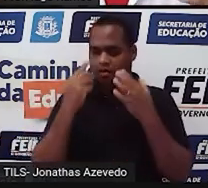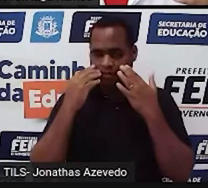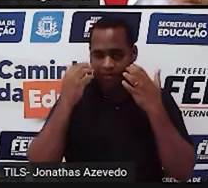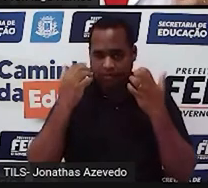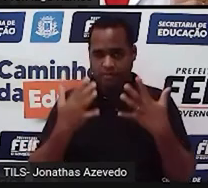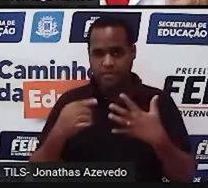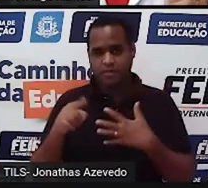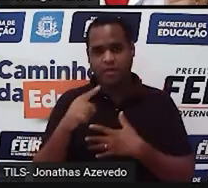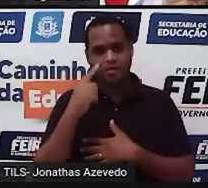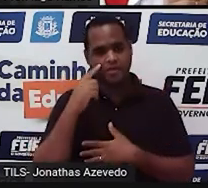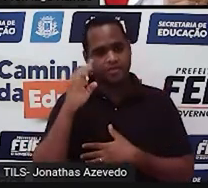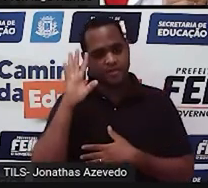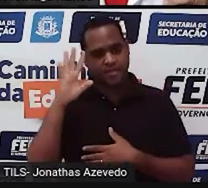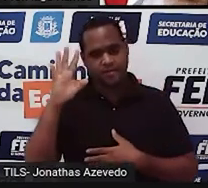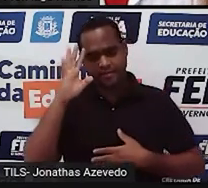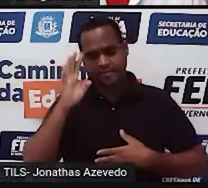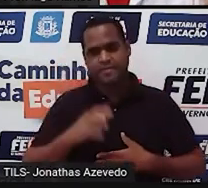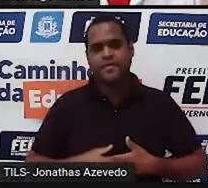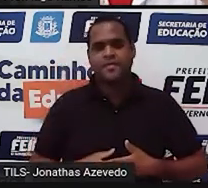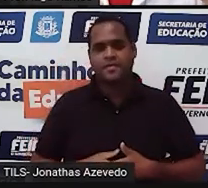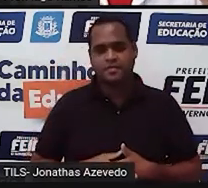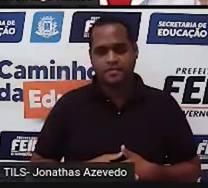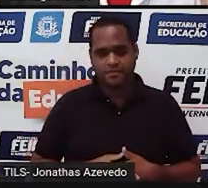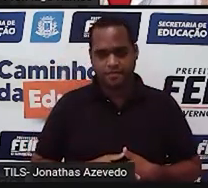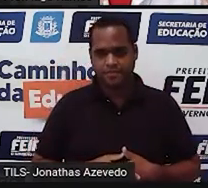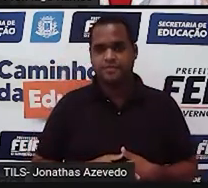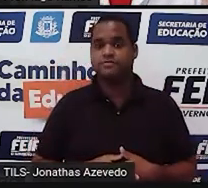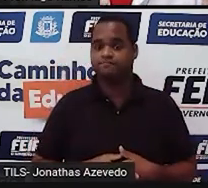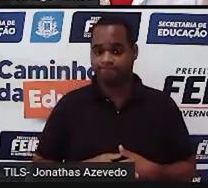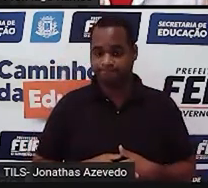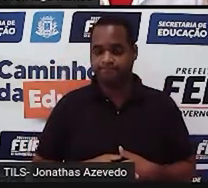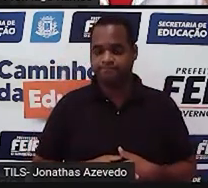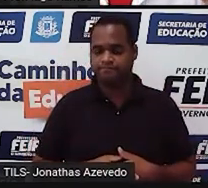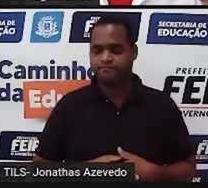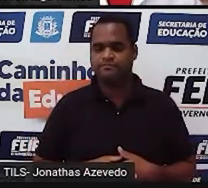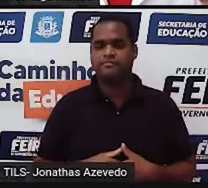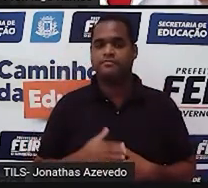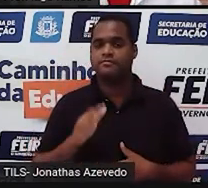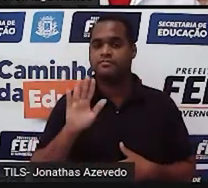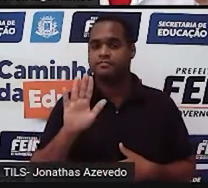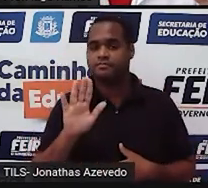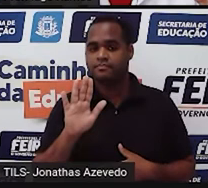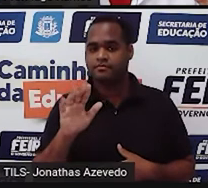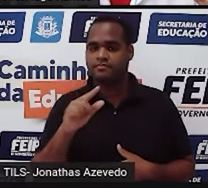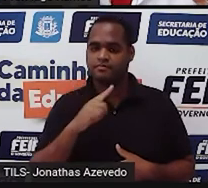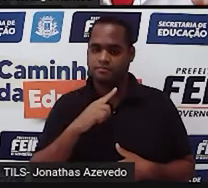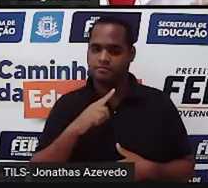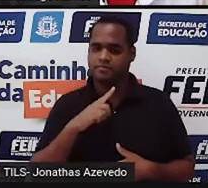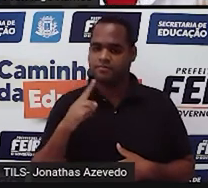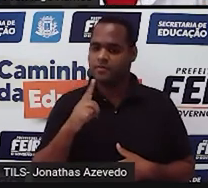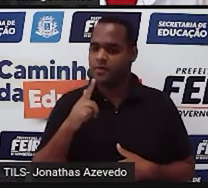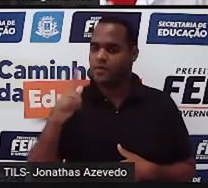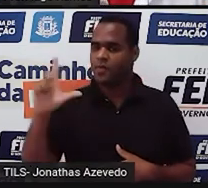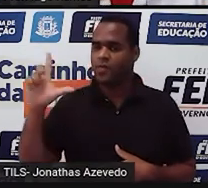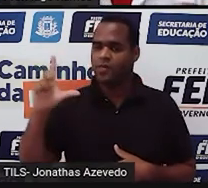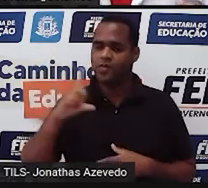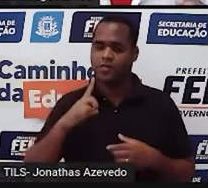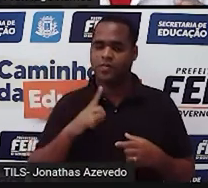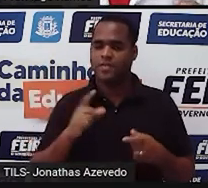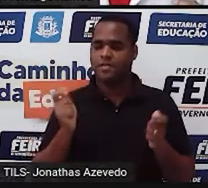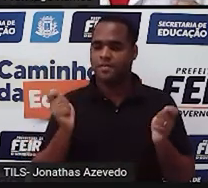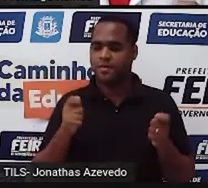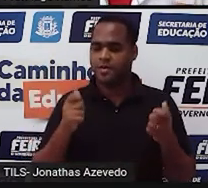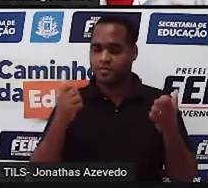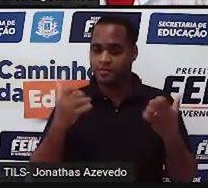que vem na nossa mente tá é dessa forma mas existe outra forma